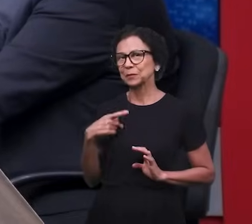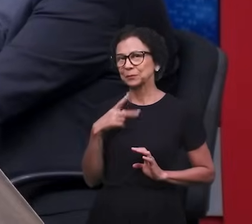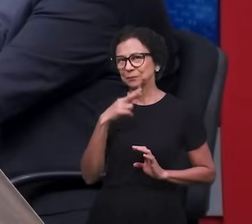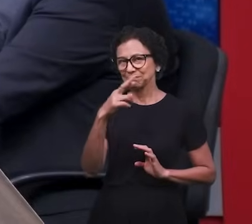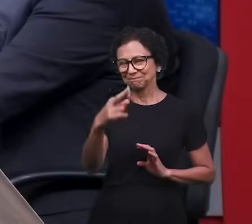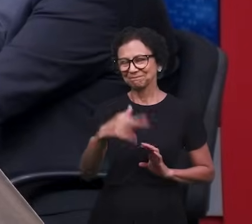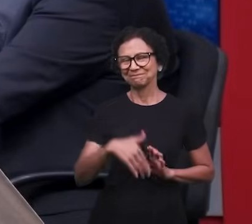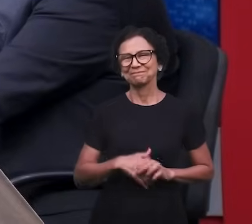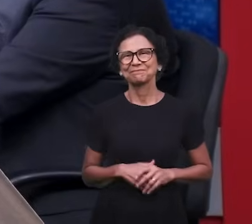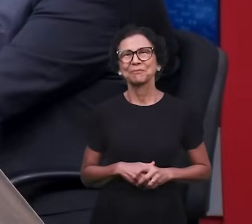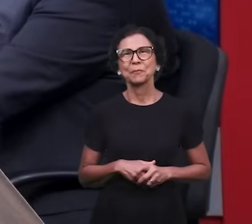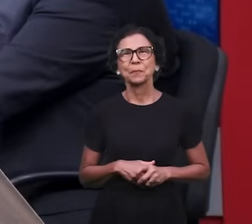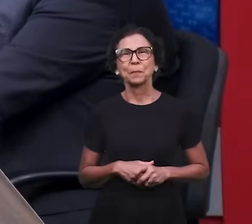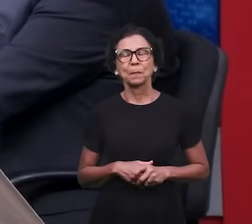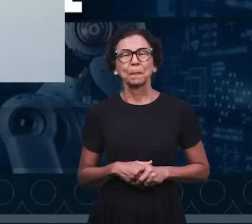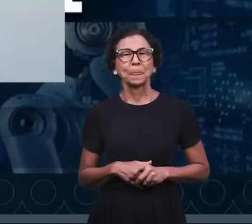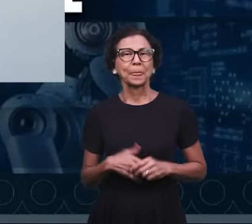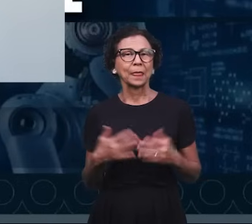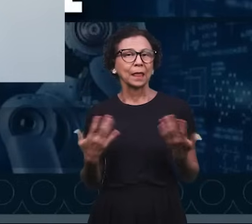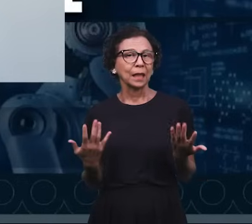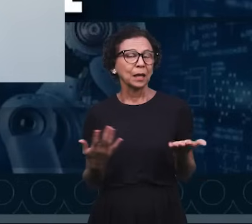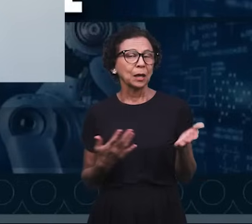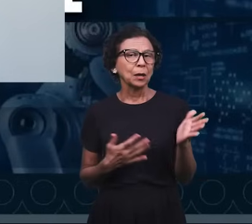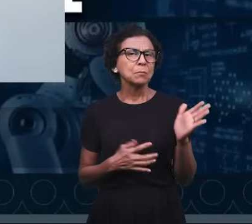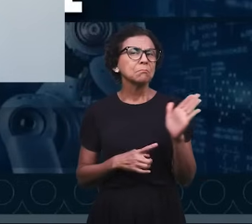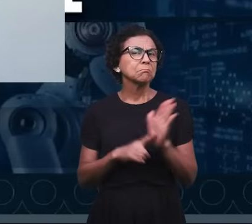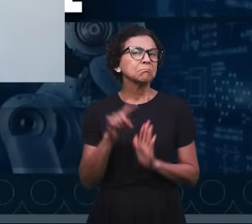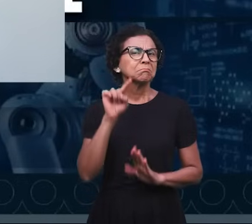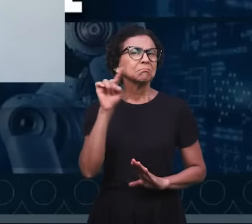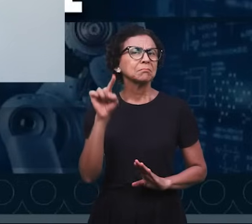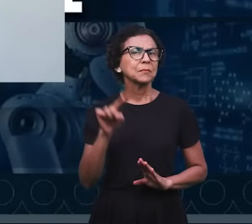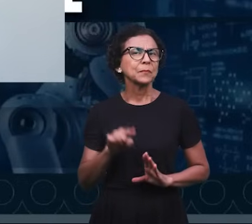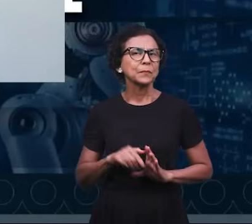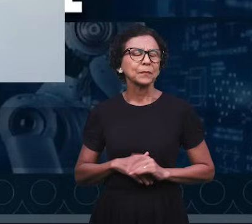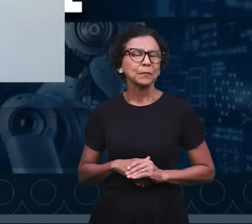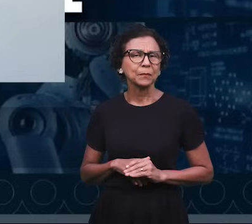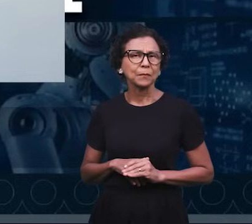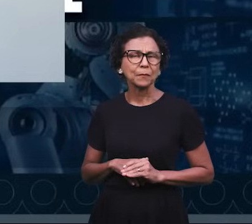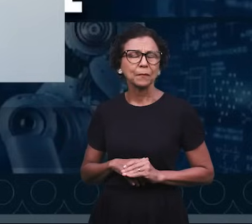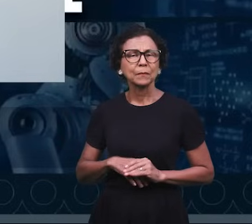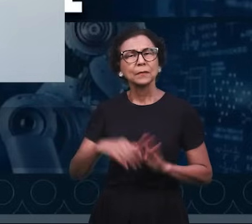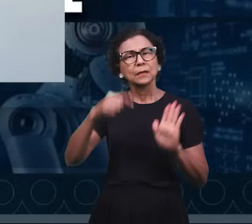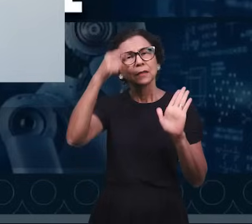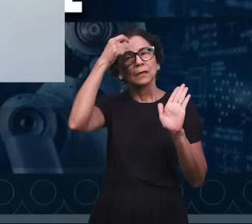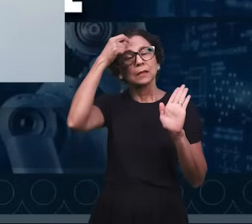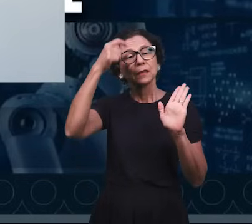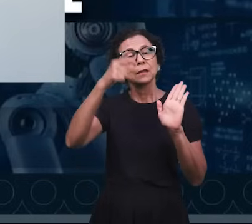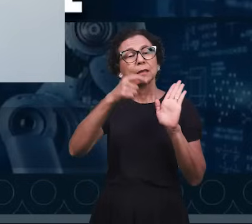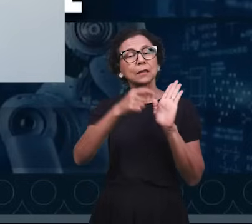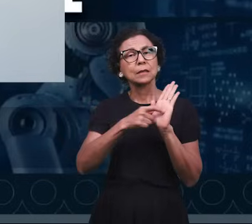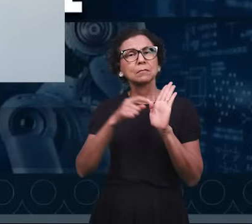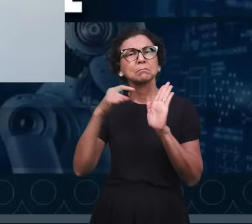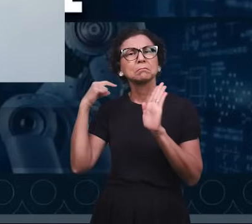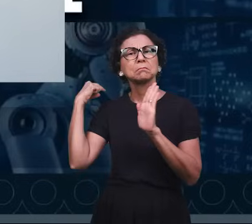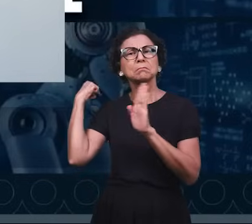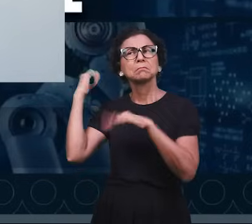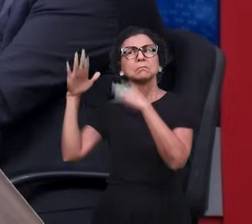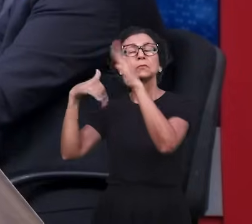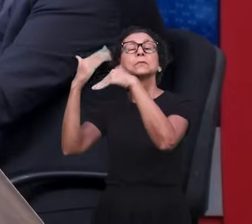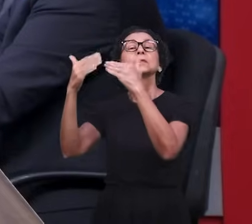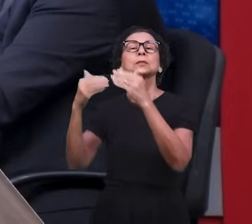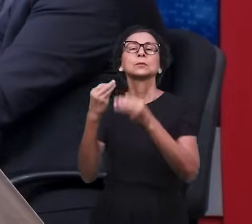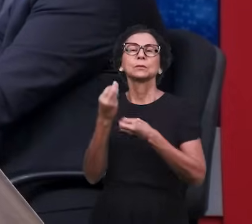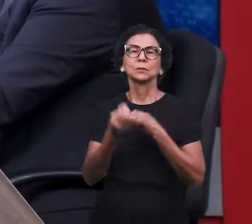vai estar respondendo logo em seguida. Minha pergunta é: como foi a evolução da inteligência